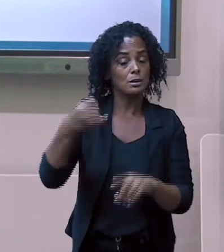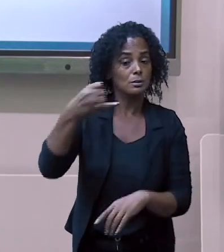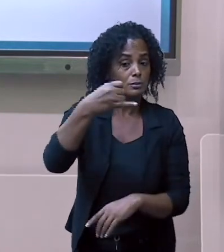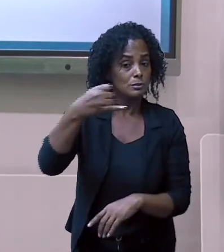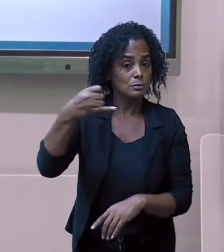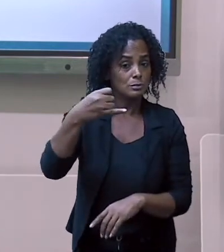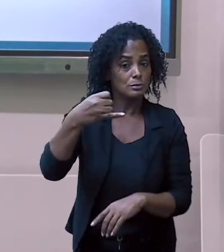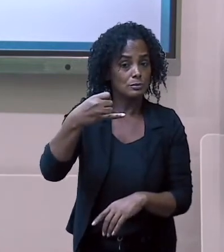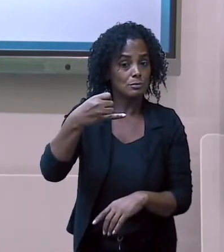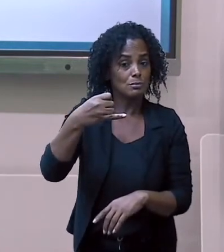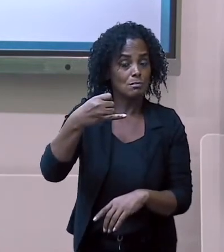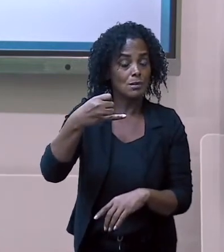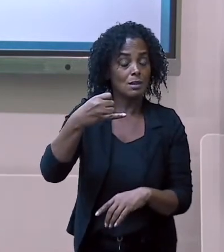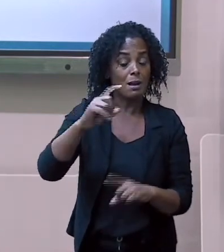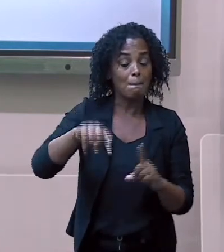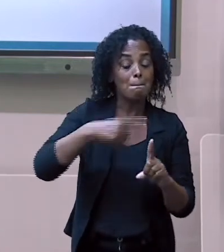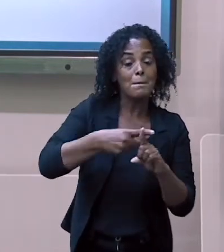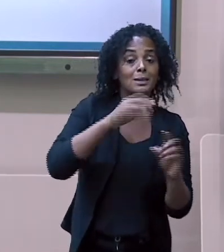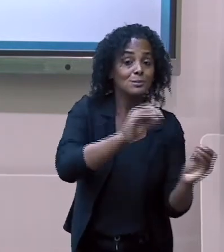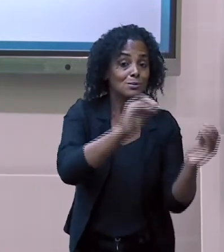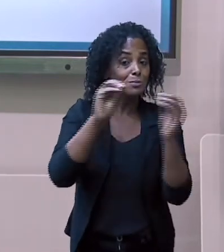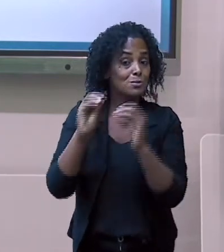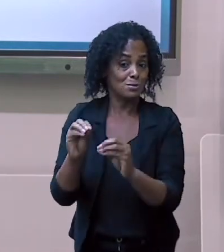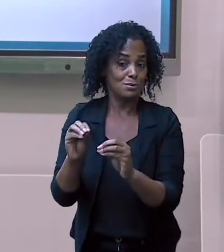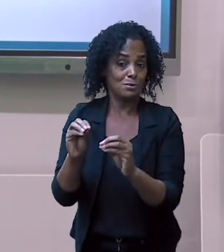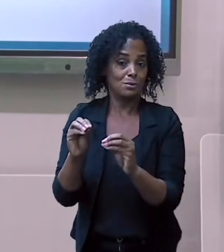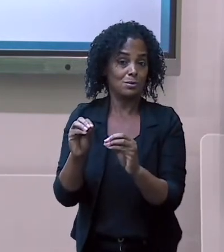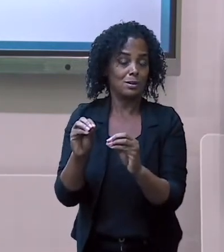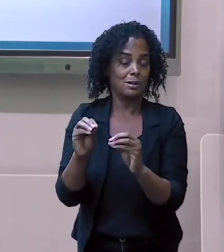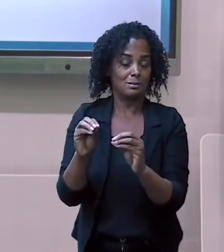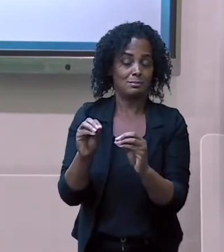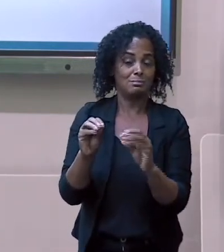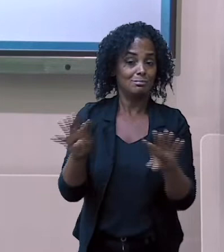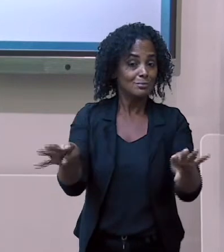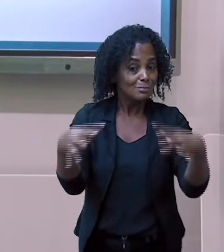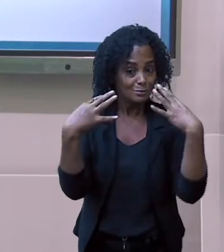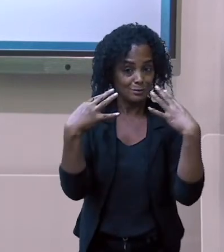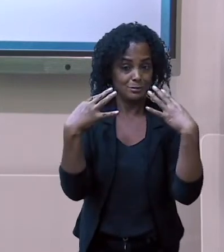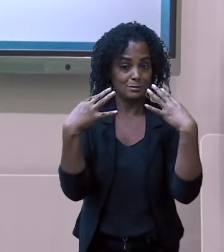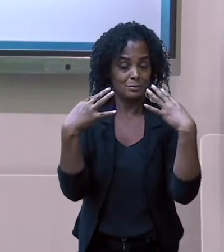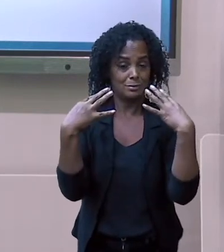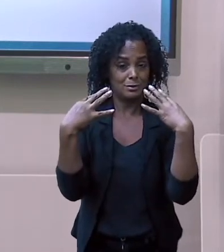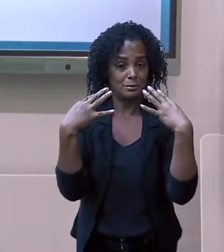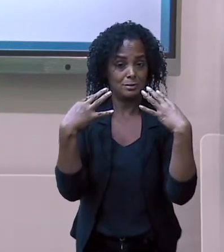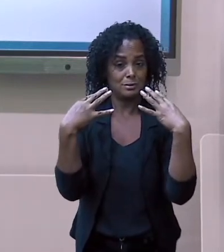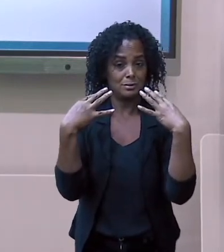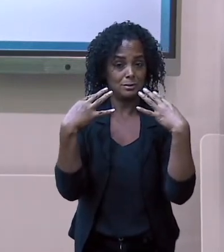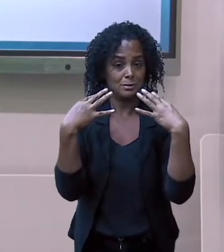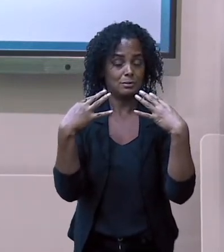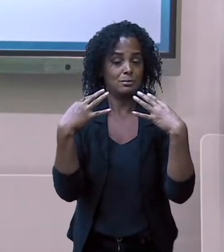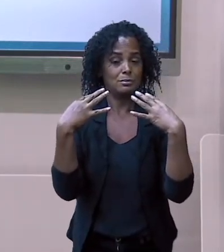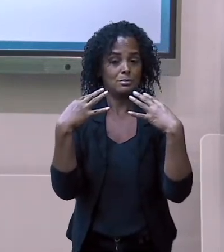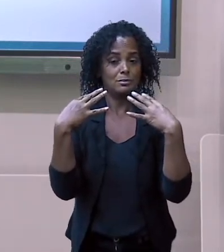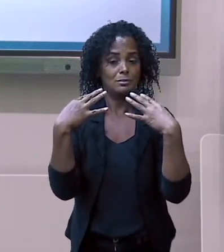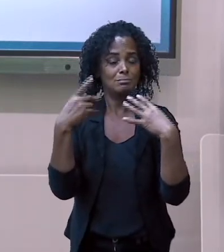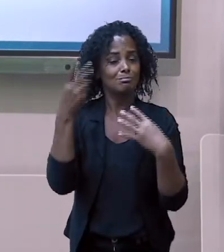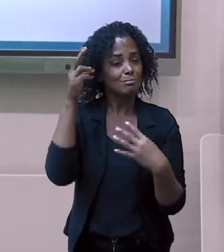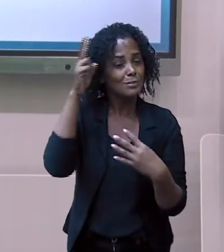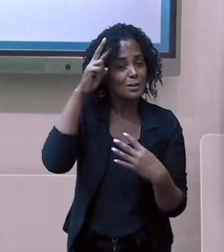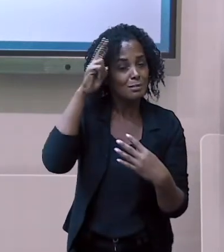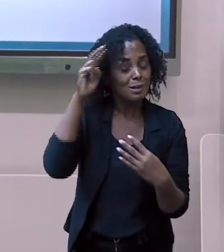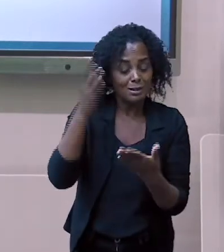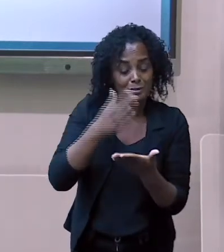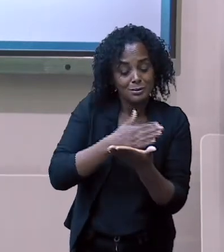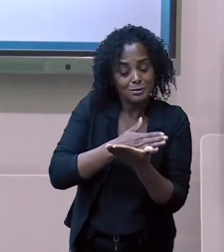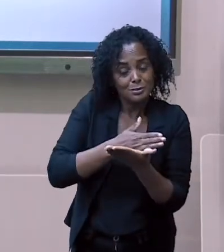uma operação, aí a gente tem que ter um pouquinho mais de atenção naquele passo a passo no início da aula. Vamos olhar aqui agora,